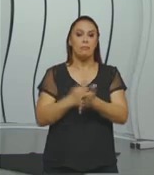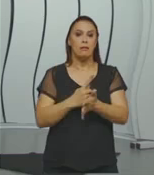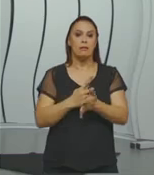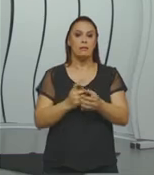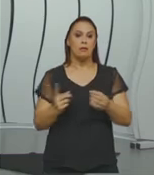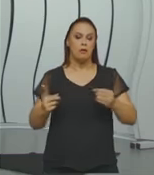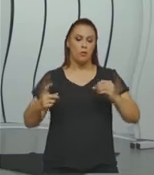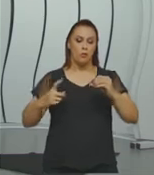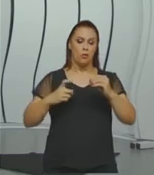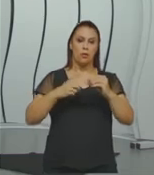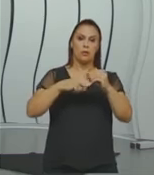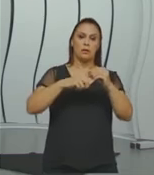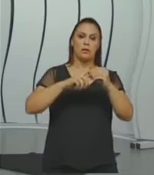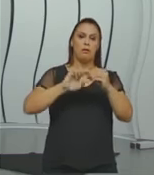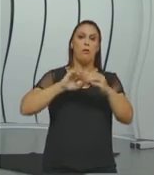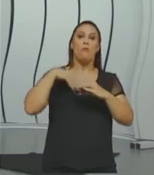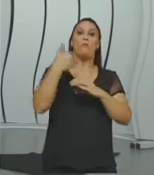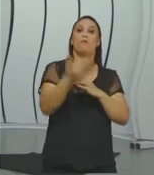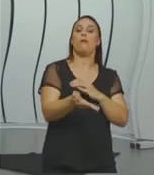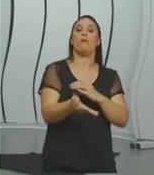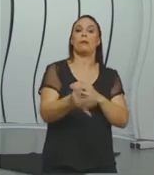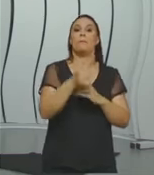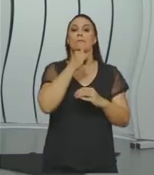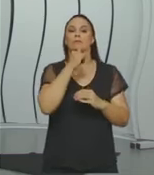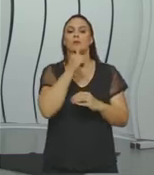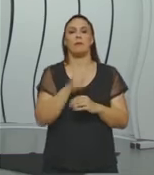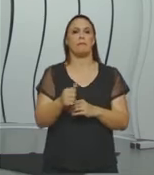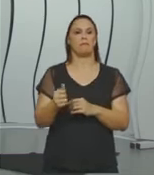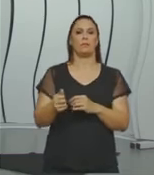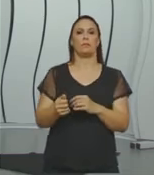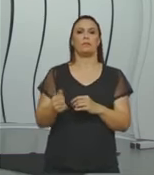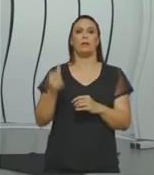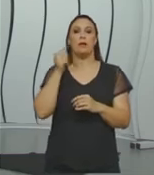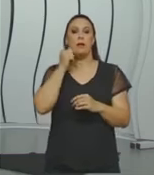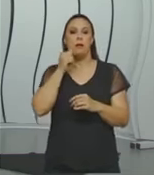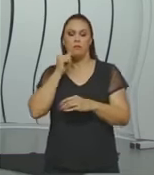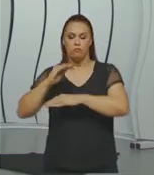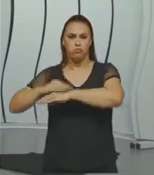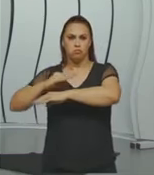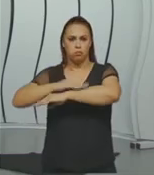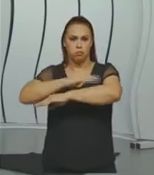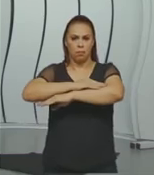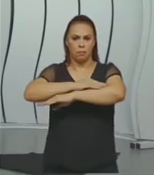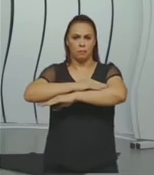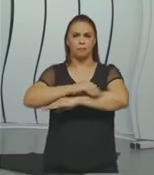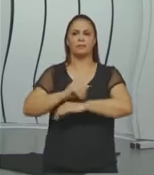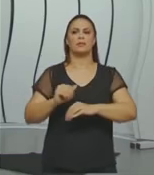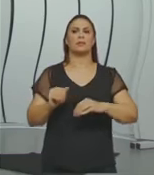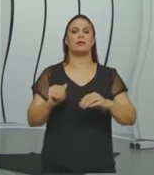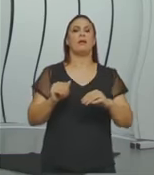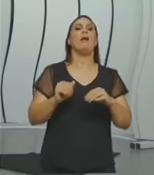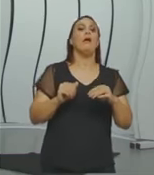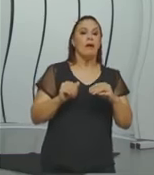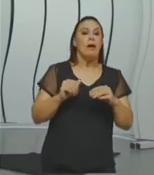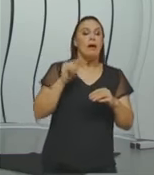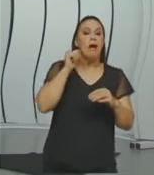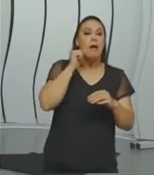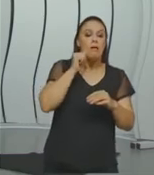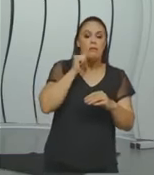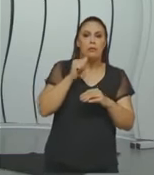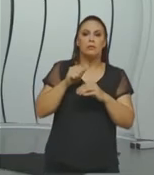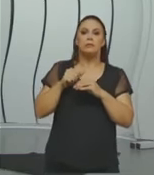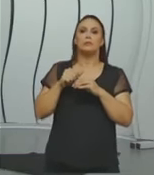a fêmea ela libera então aquela quantidade de óvulos no meio externo e aí ocorre a fecundação. Geralmente ocorre isso na